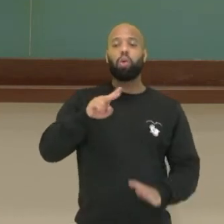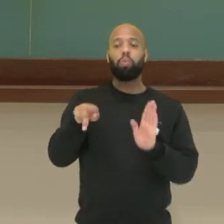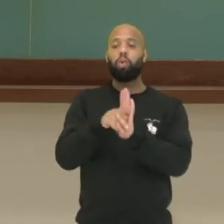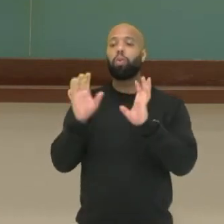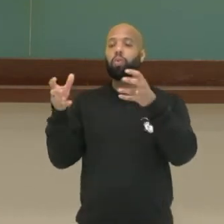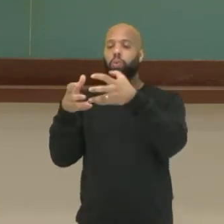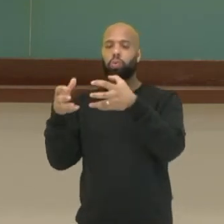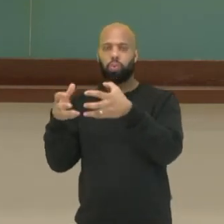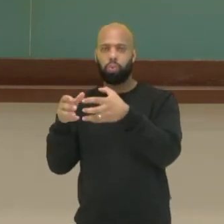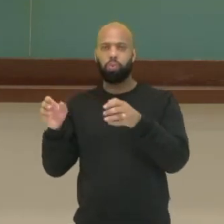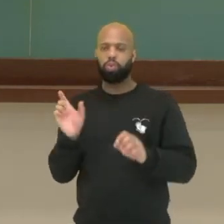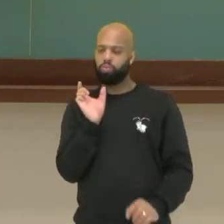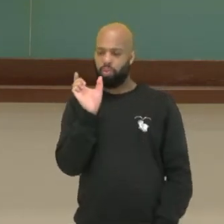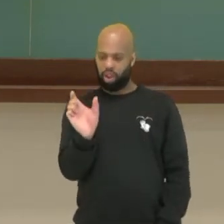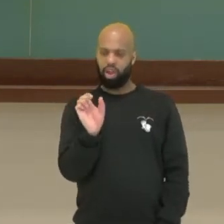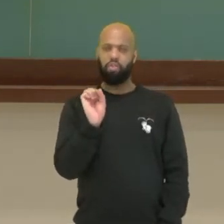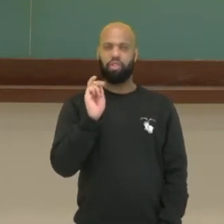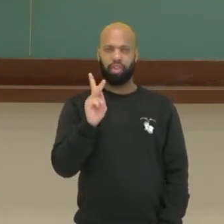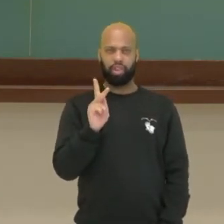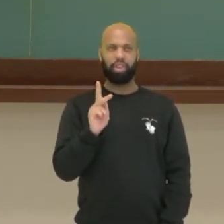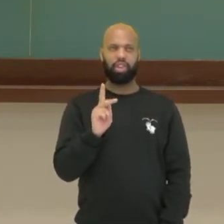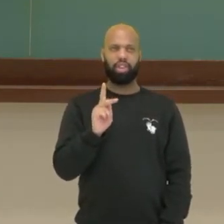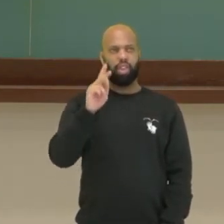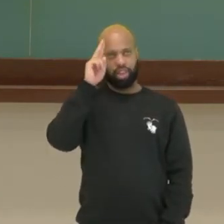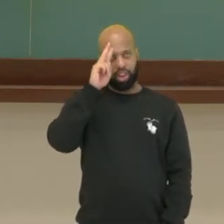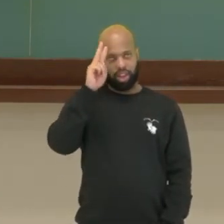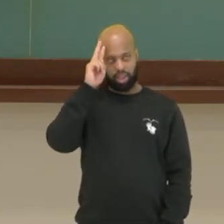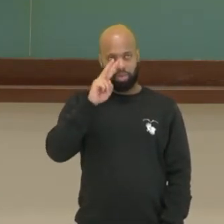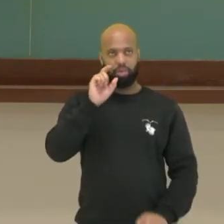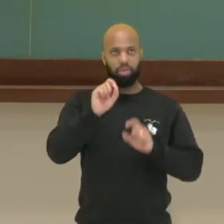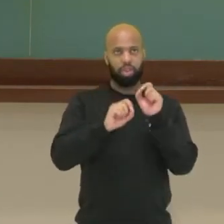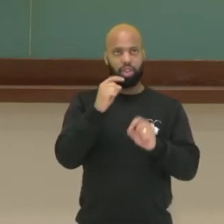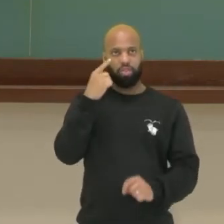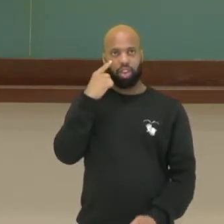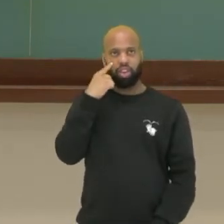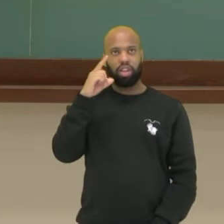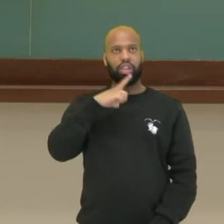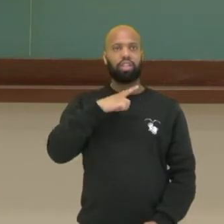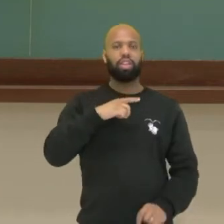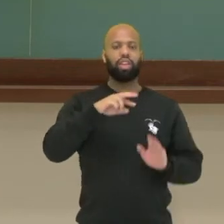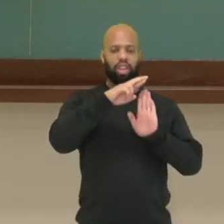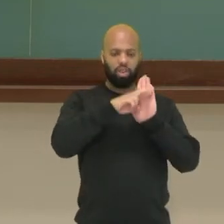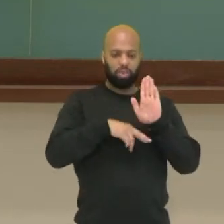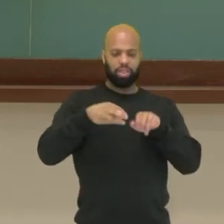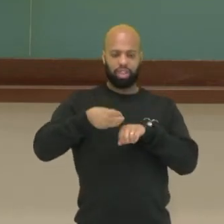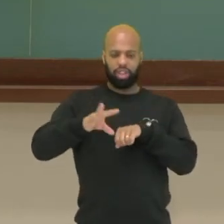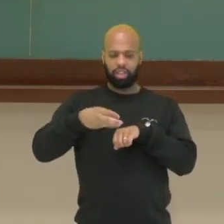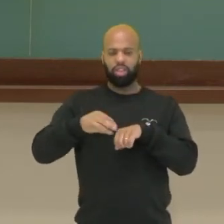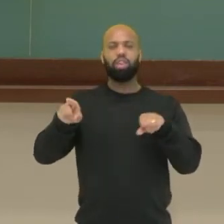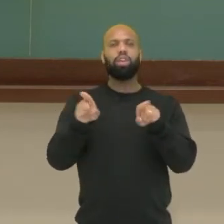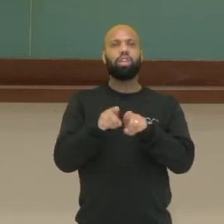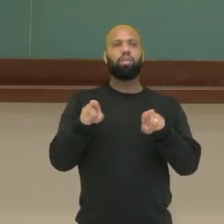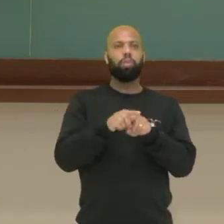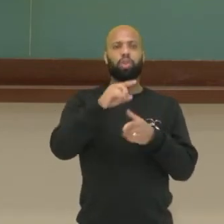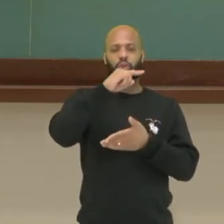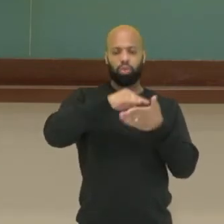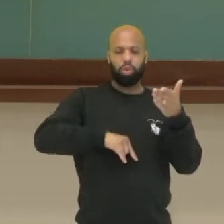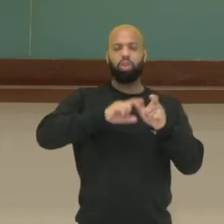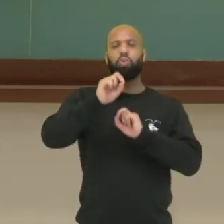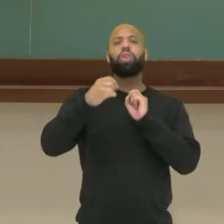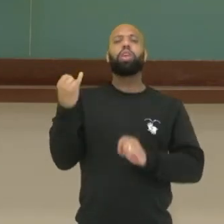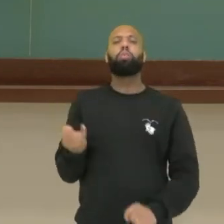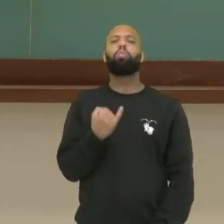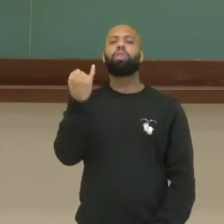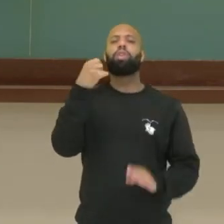de palavras. Qual é? Regulamentação e documento. Além disso, qual é a importância delas para